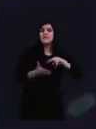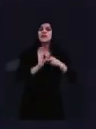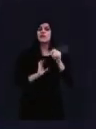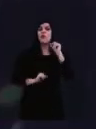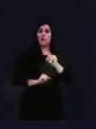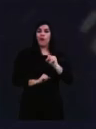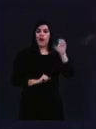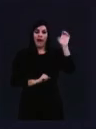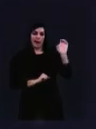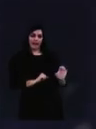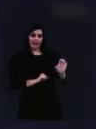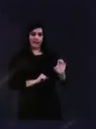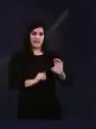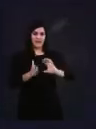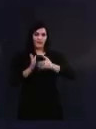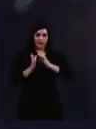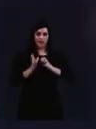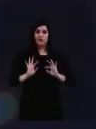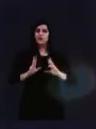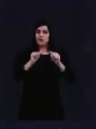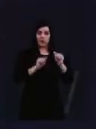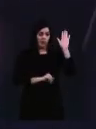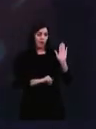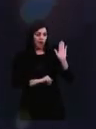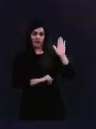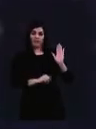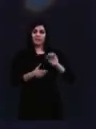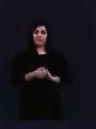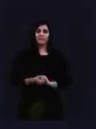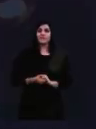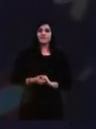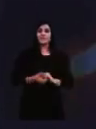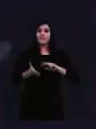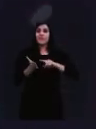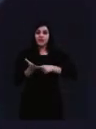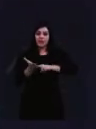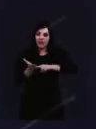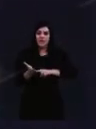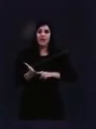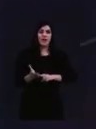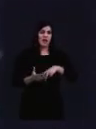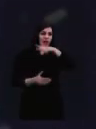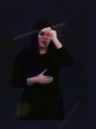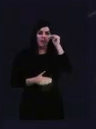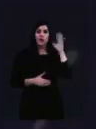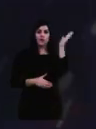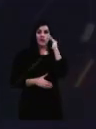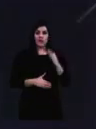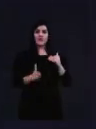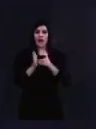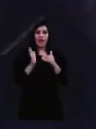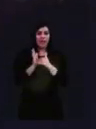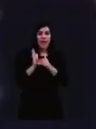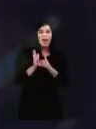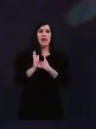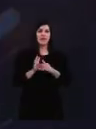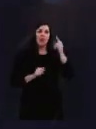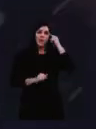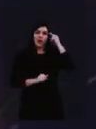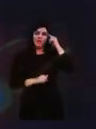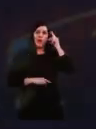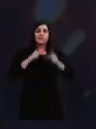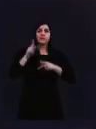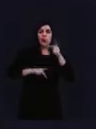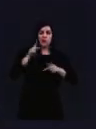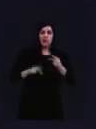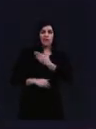esquerda, de todos os candidatos aqui, esse é um consórcio comunista do Brasil, está querendo limitar a mentalidade de um povo. No governo anterior, você podia